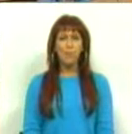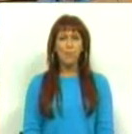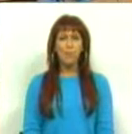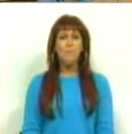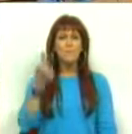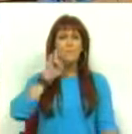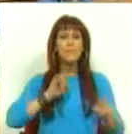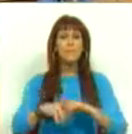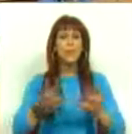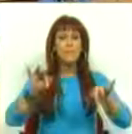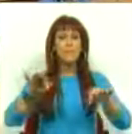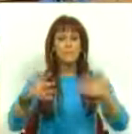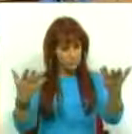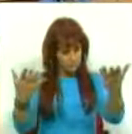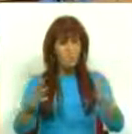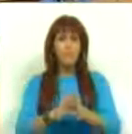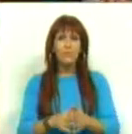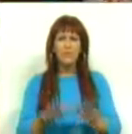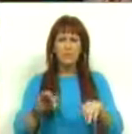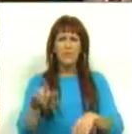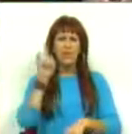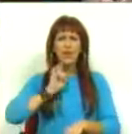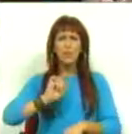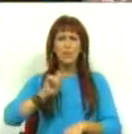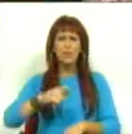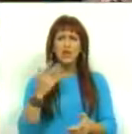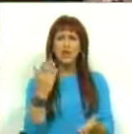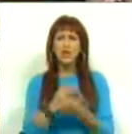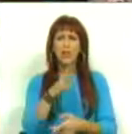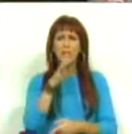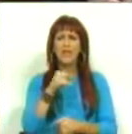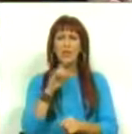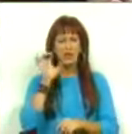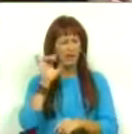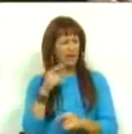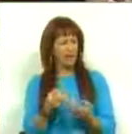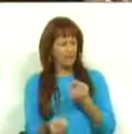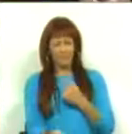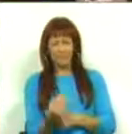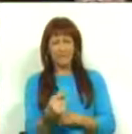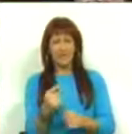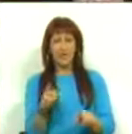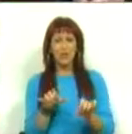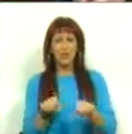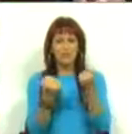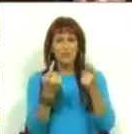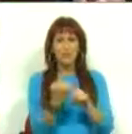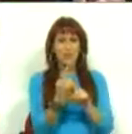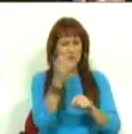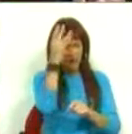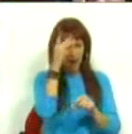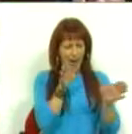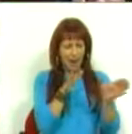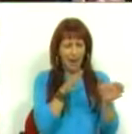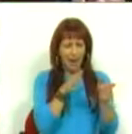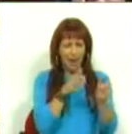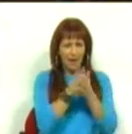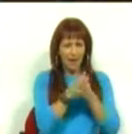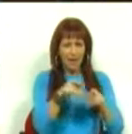A senhora deputada quer terminar, por favor. Estou mesmo a terminar, Sra. Presidente, só dizendo que são ironias das agendas partidárias e dos oportunismos